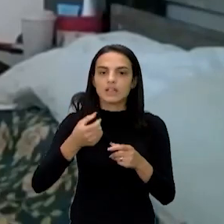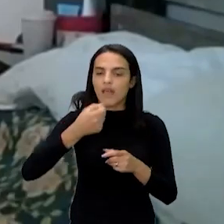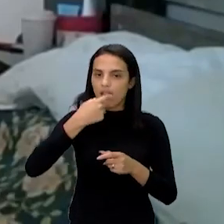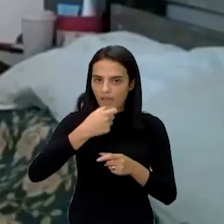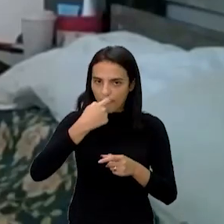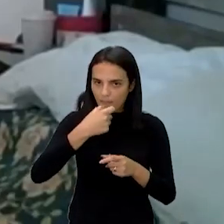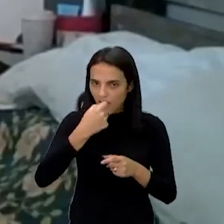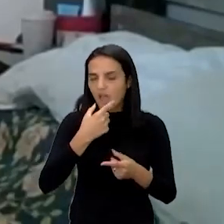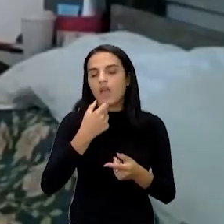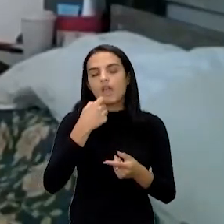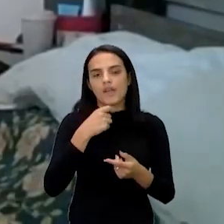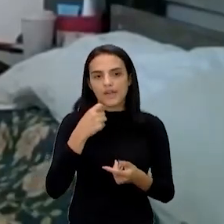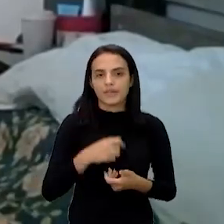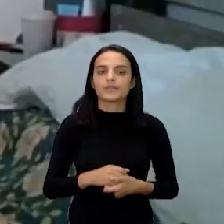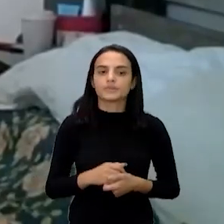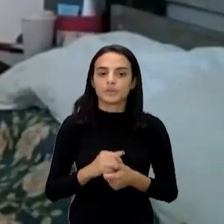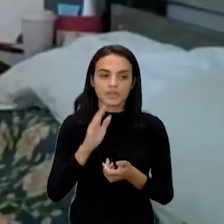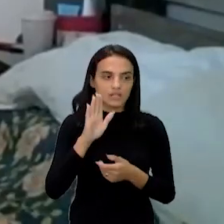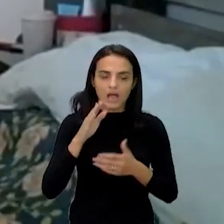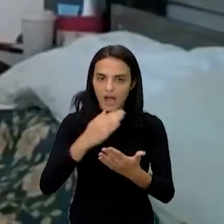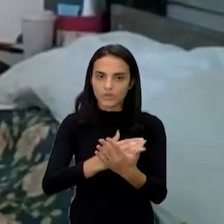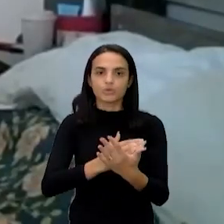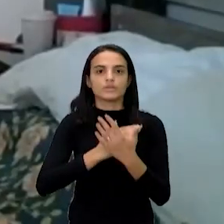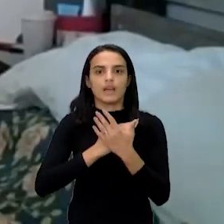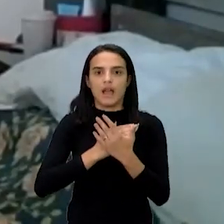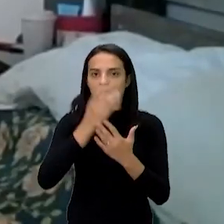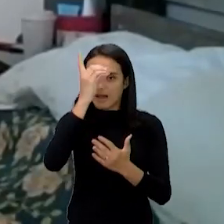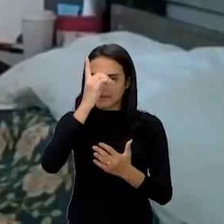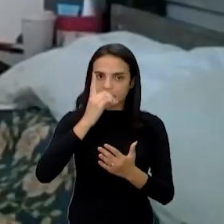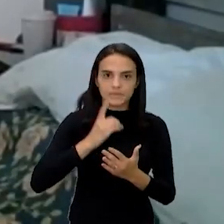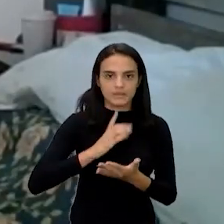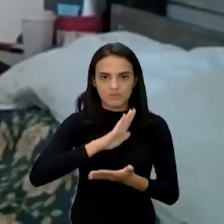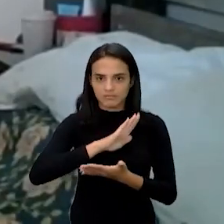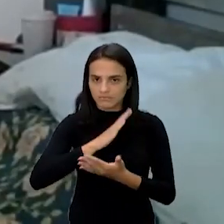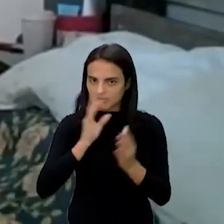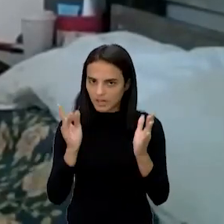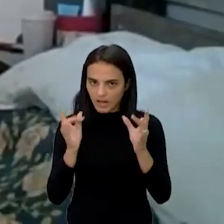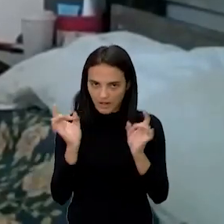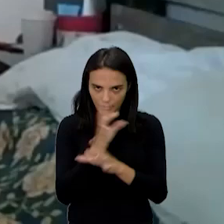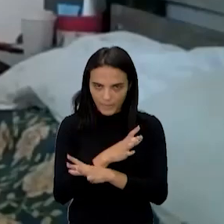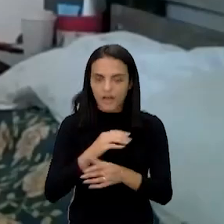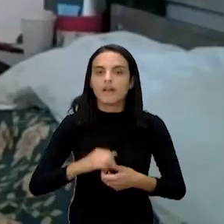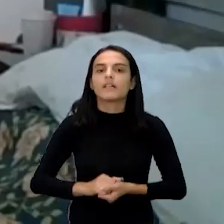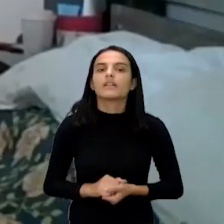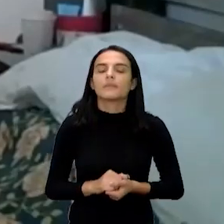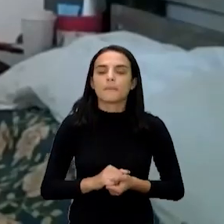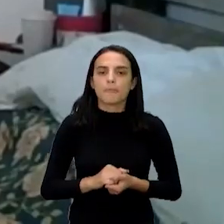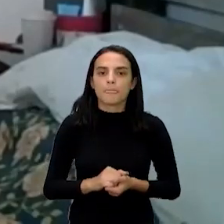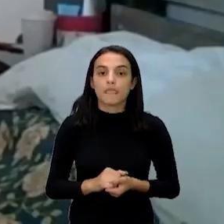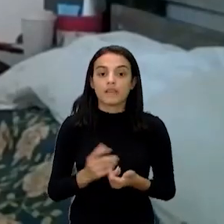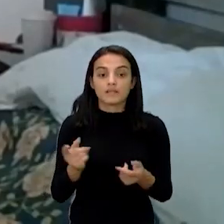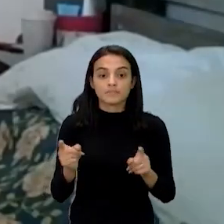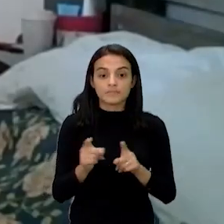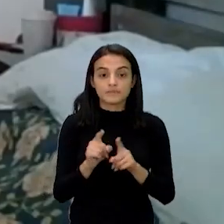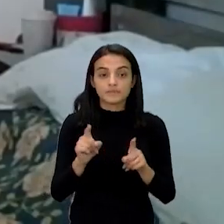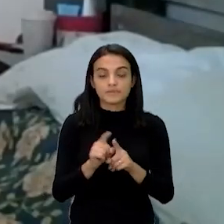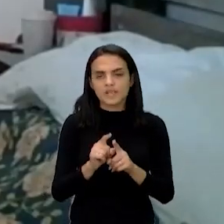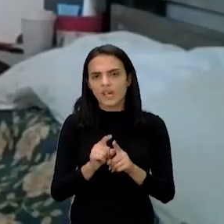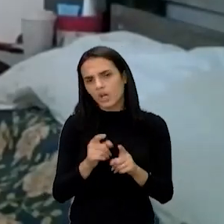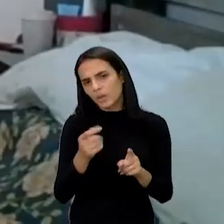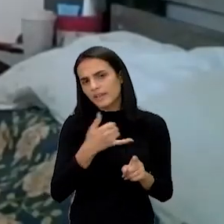ajudar a sair dessa depressão e começar a enxergar as coisas de uma outra maneira. E aí eu fiquei até